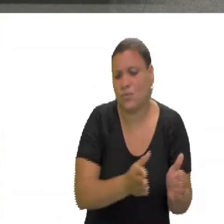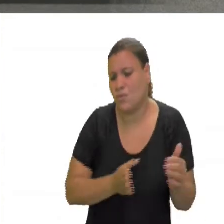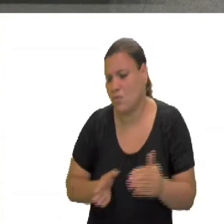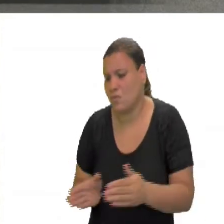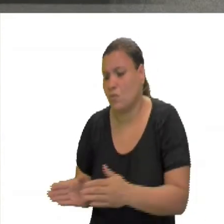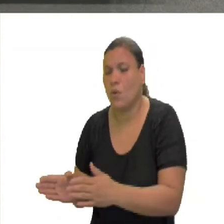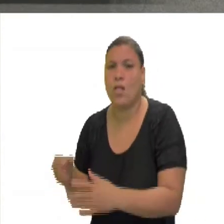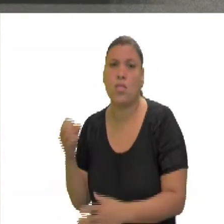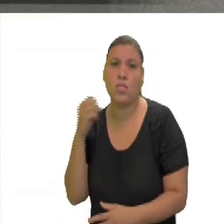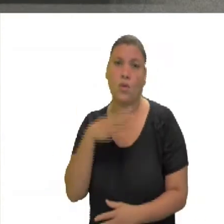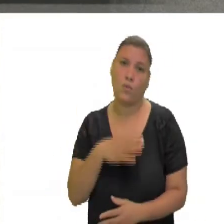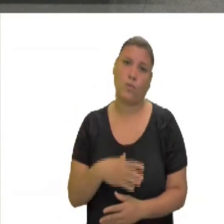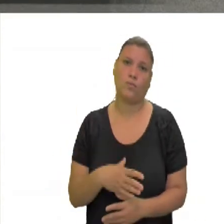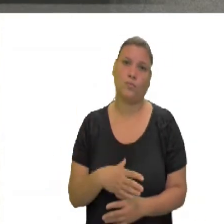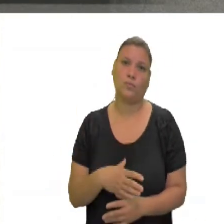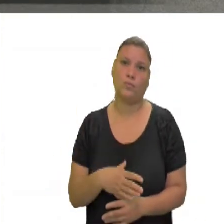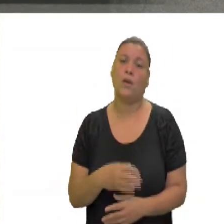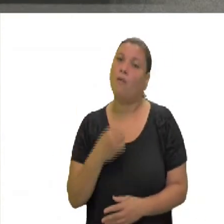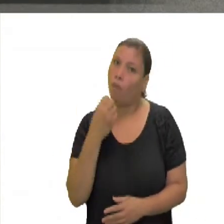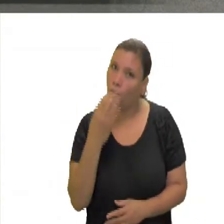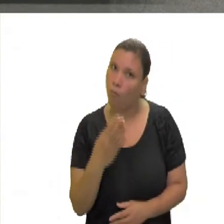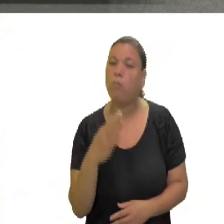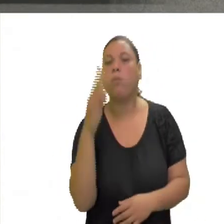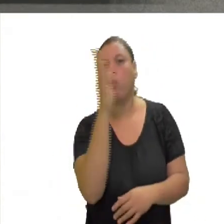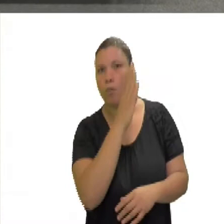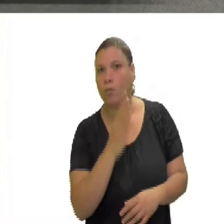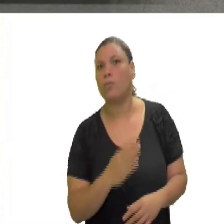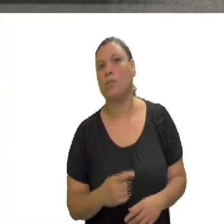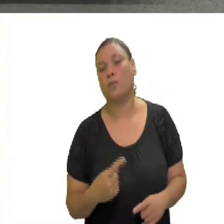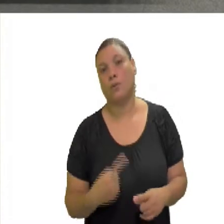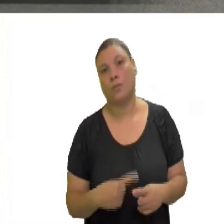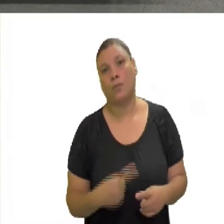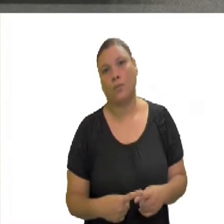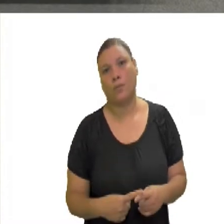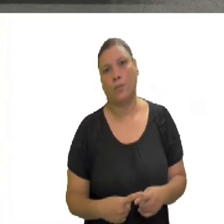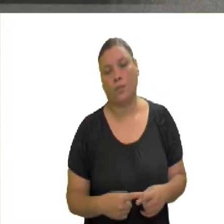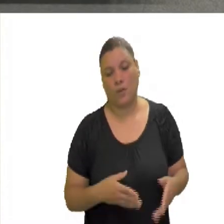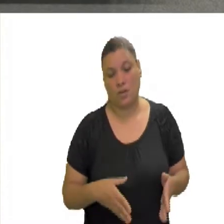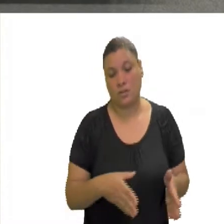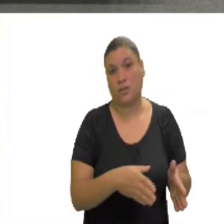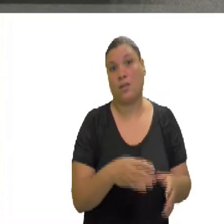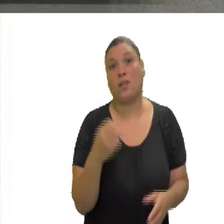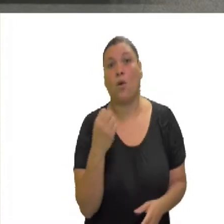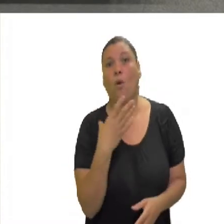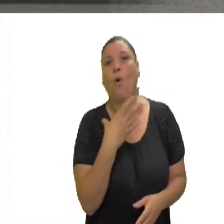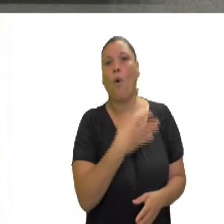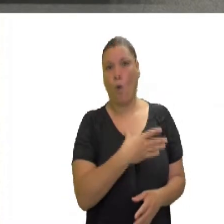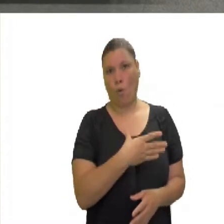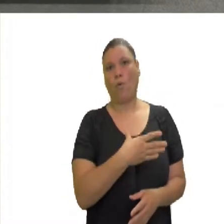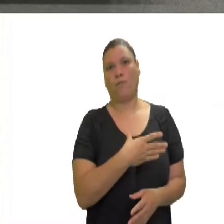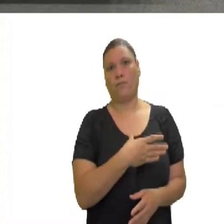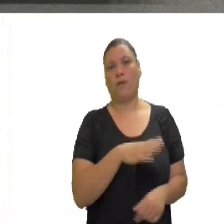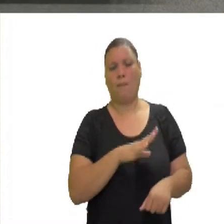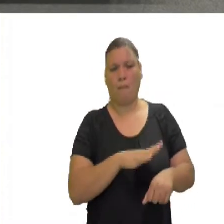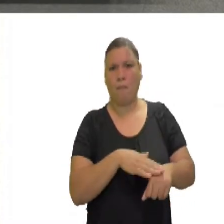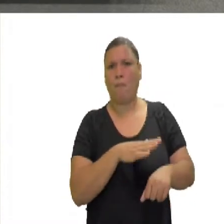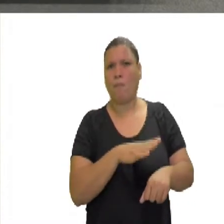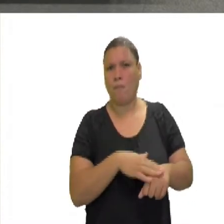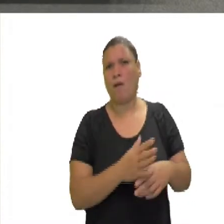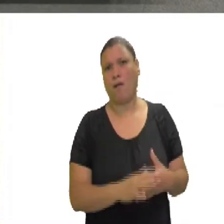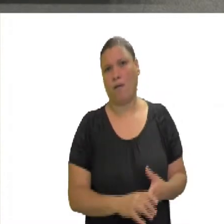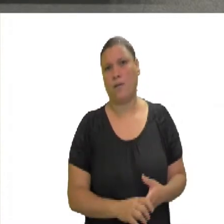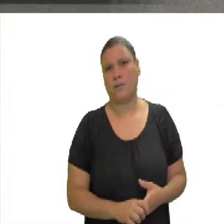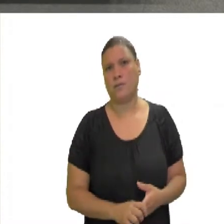evolução para o Brasil. Outra estrada foi construída. Claro, isso favorecia o acesso às regiões do